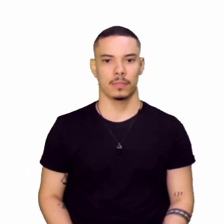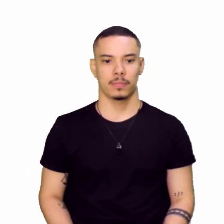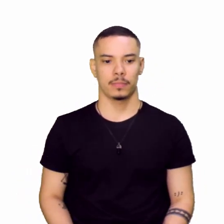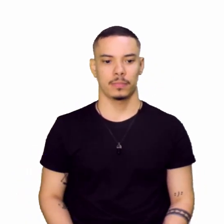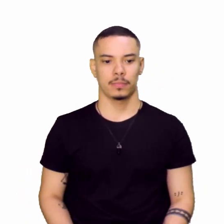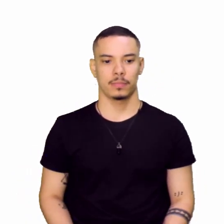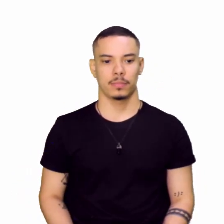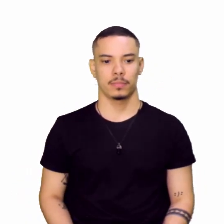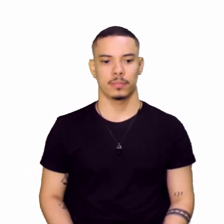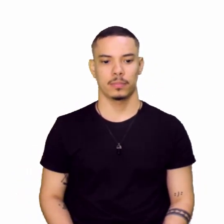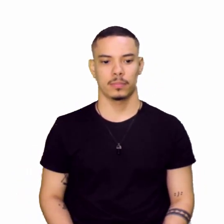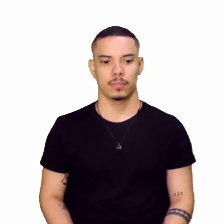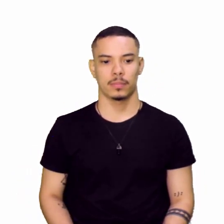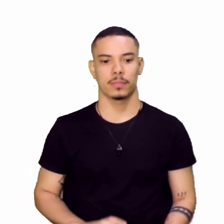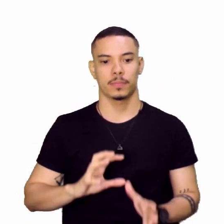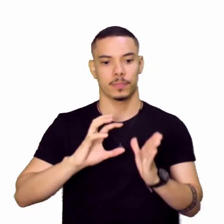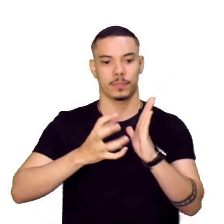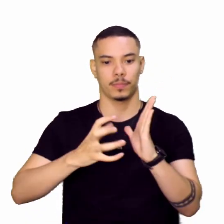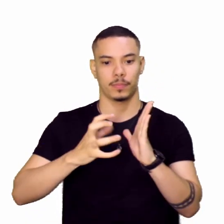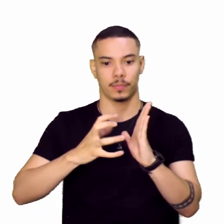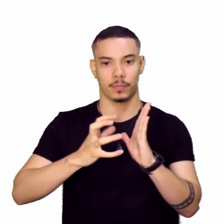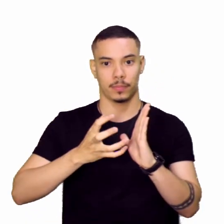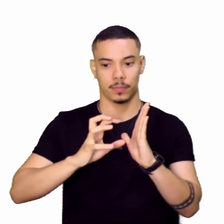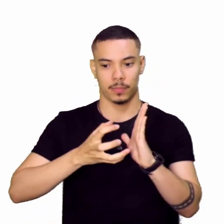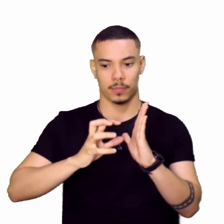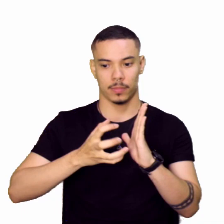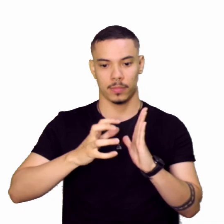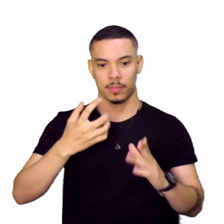tem vários né tem muitos partidos